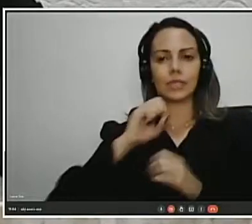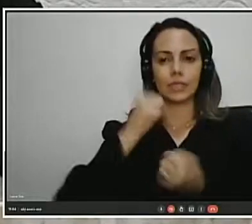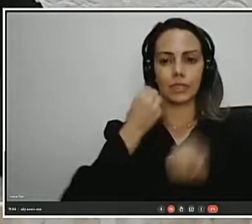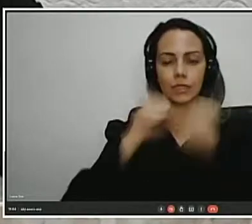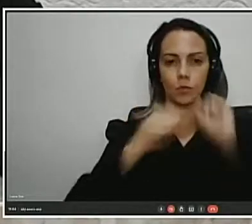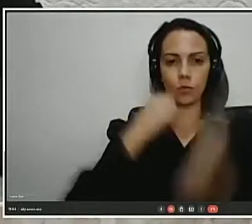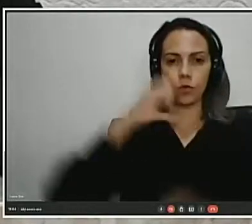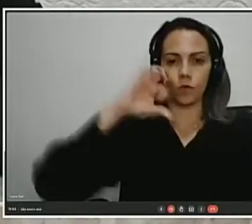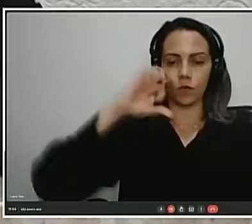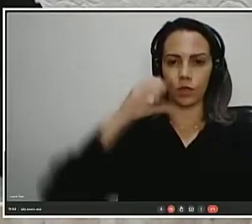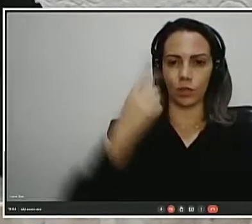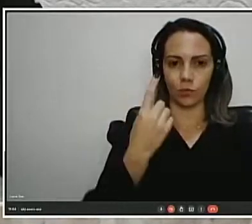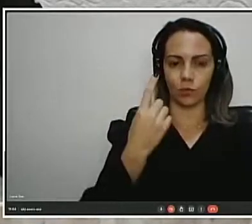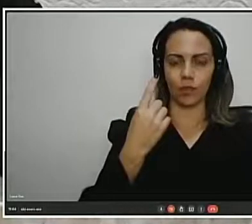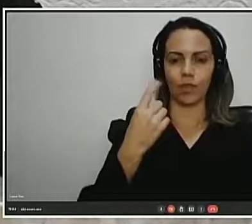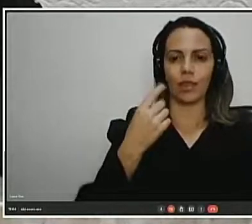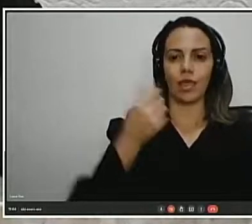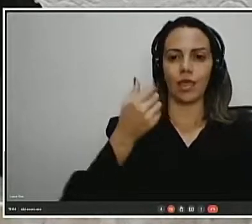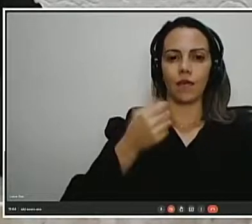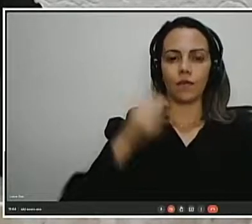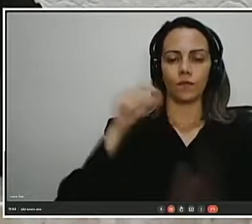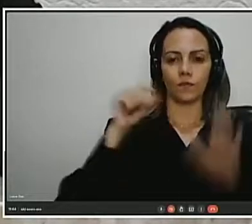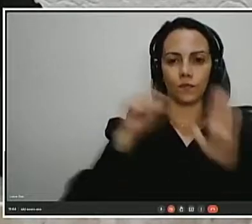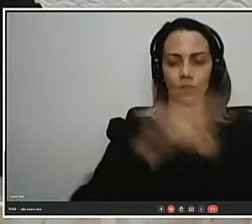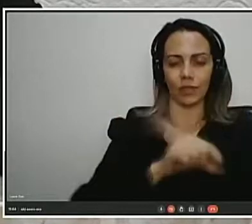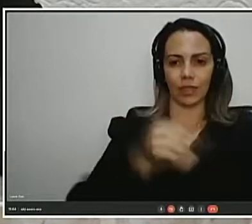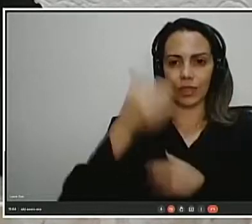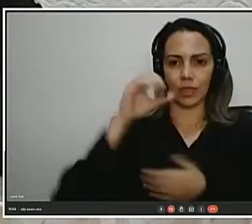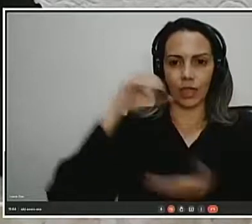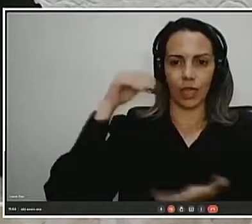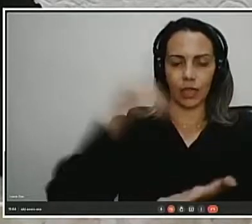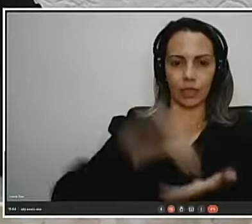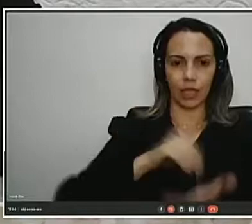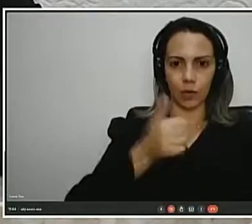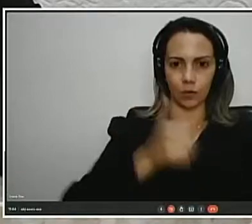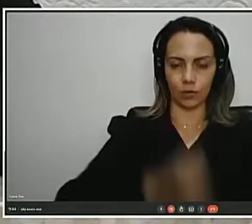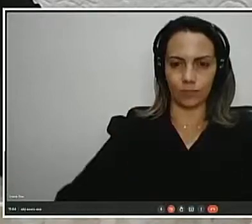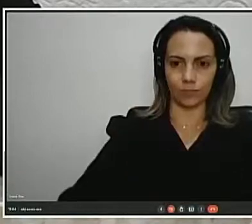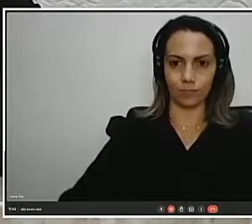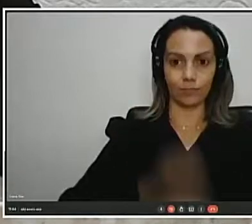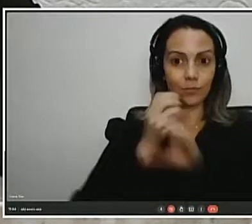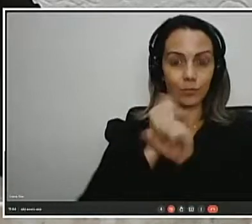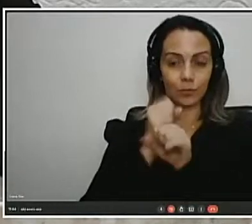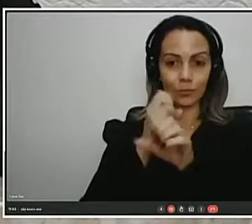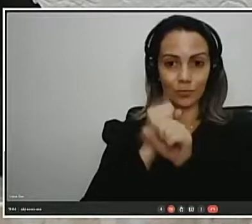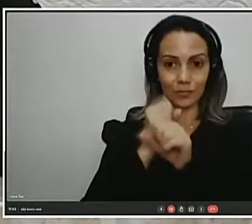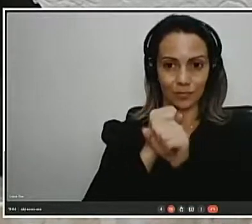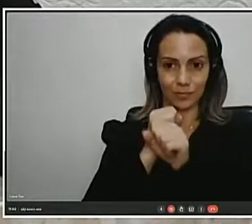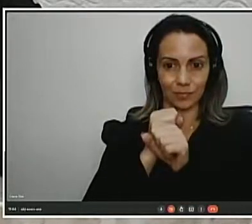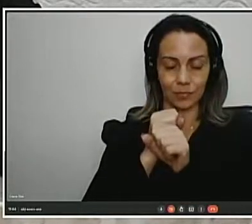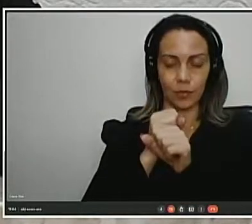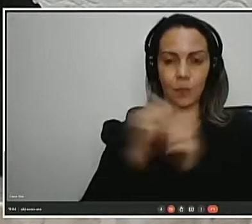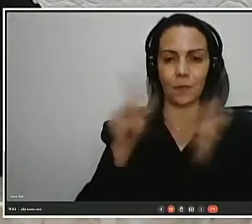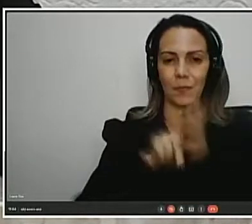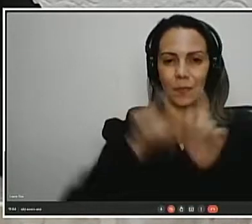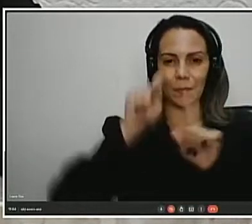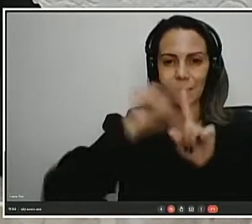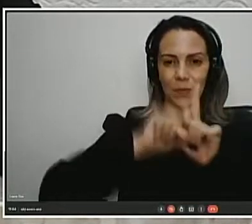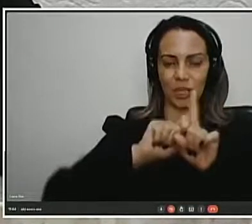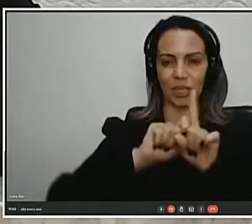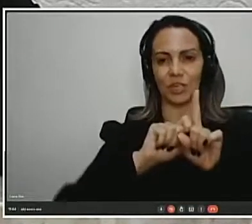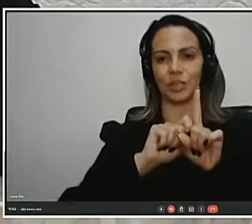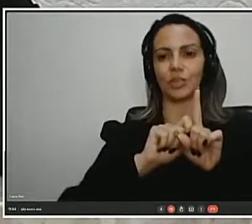Correspondências recebidas do setor contábil informa que a contabilidade referente aos meses de janeiro e fevereiro